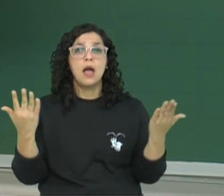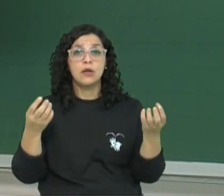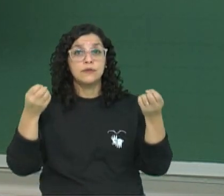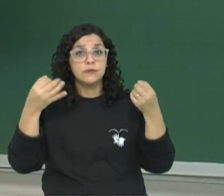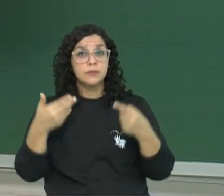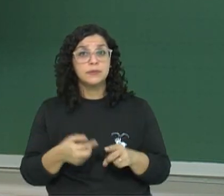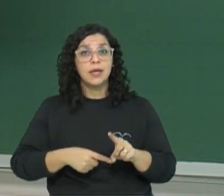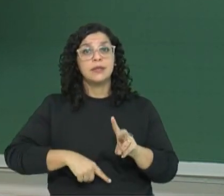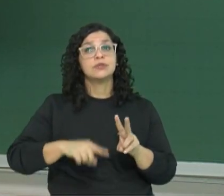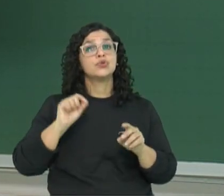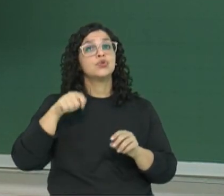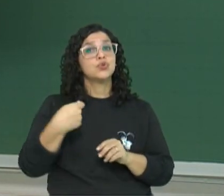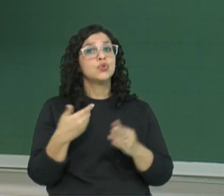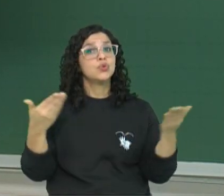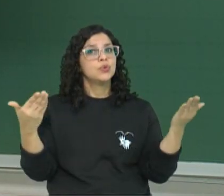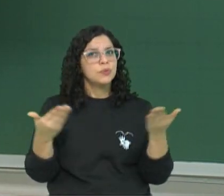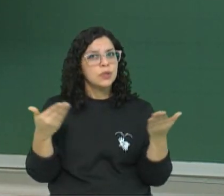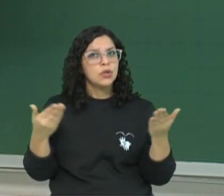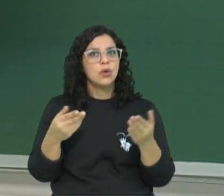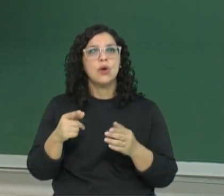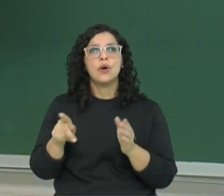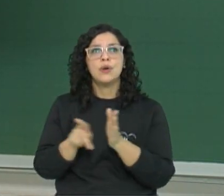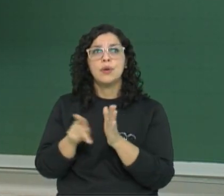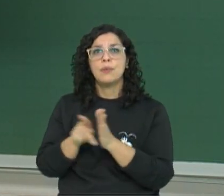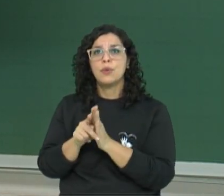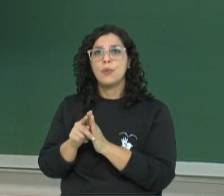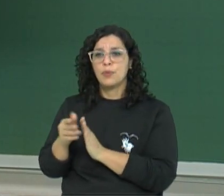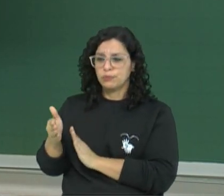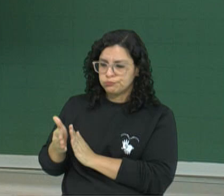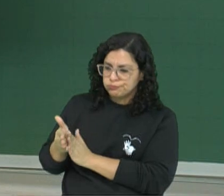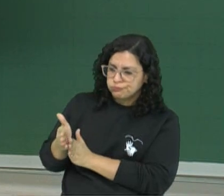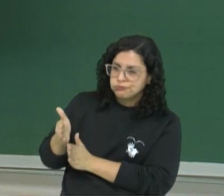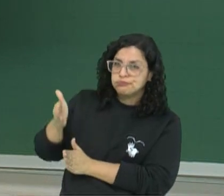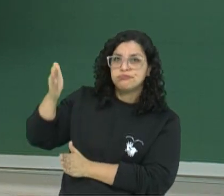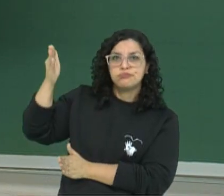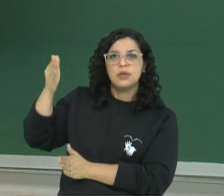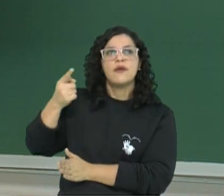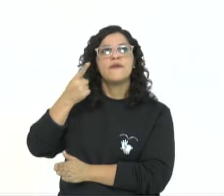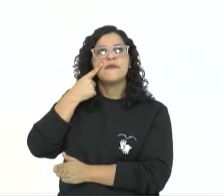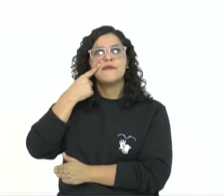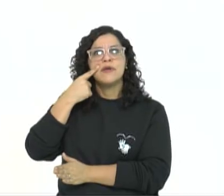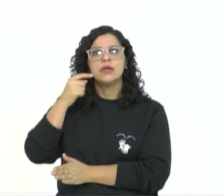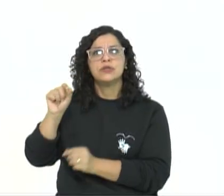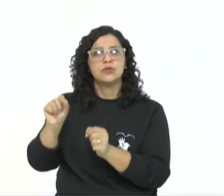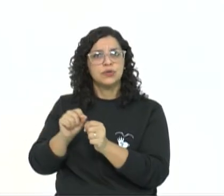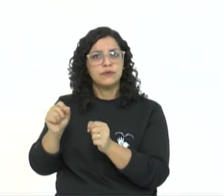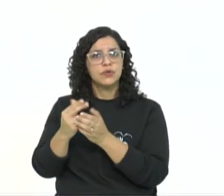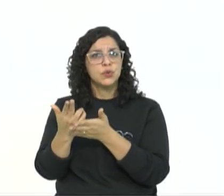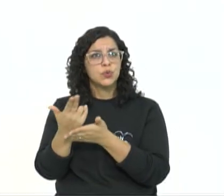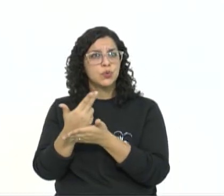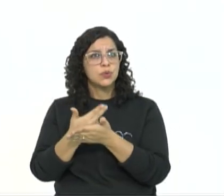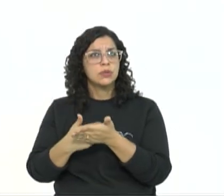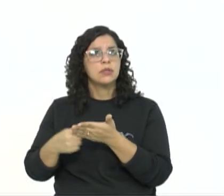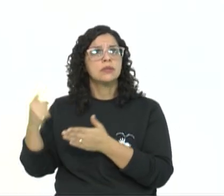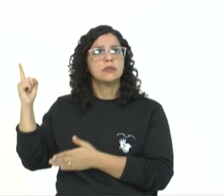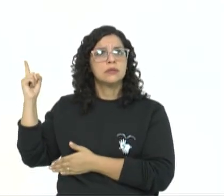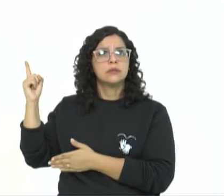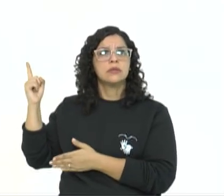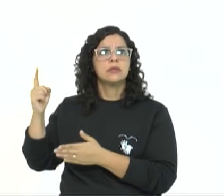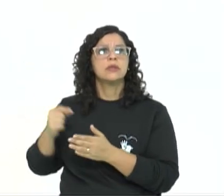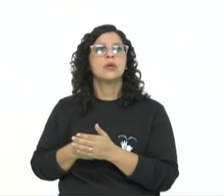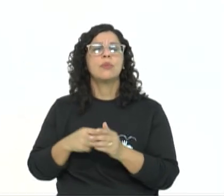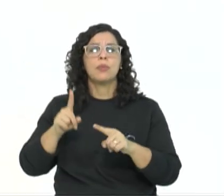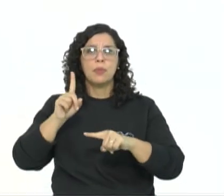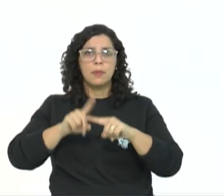Queridos, o que acontece numa questão de uma barragem aqui? Ó? Então veja esse exemplo que eu puxei